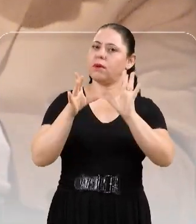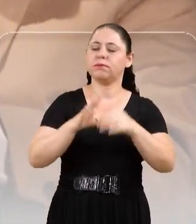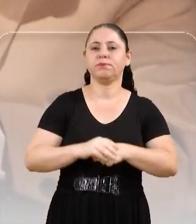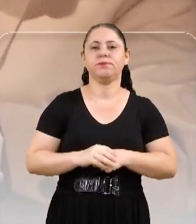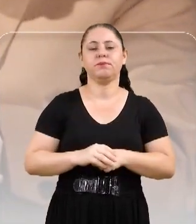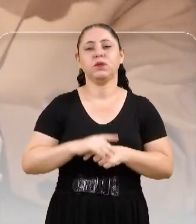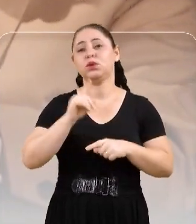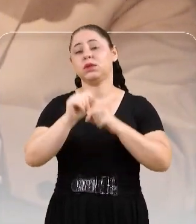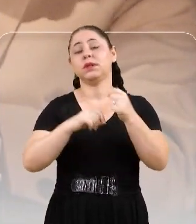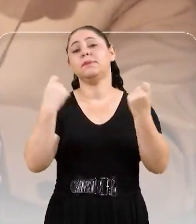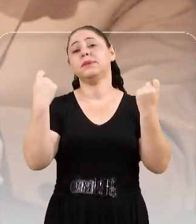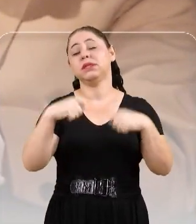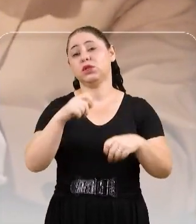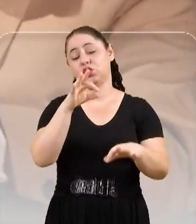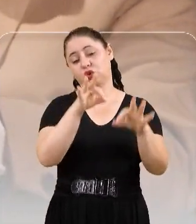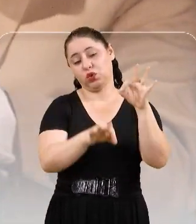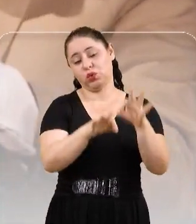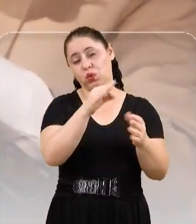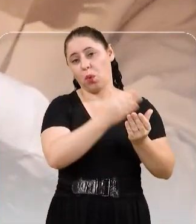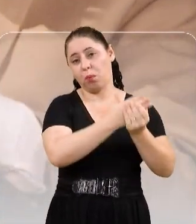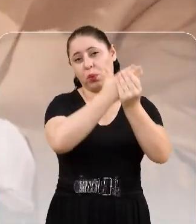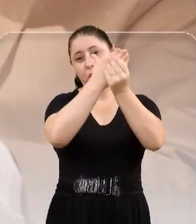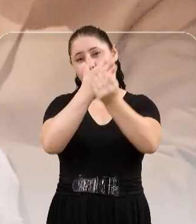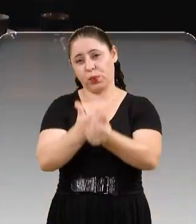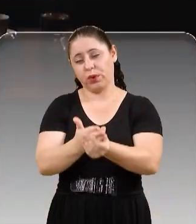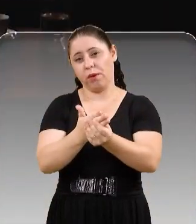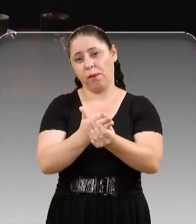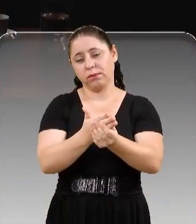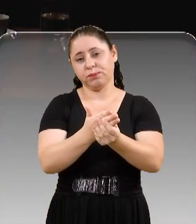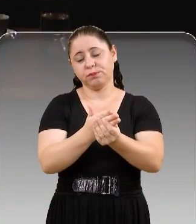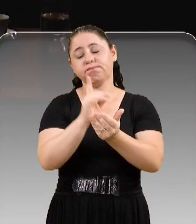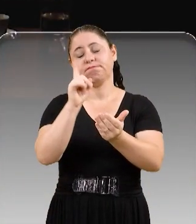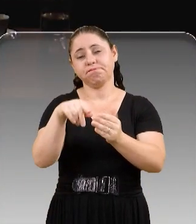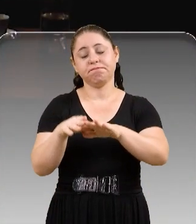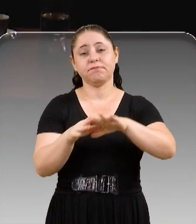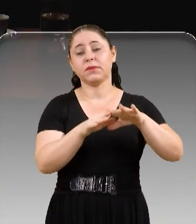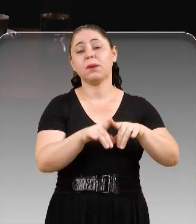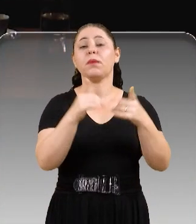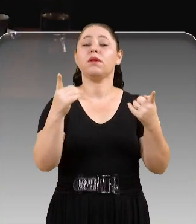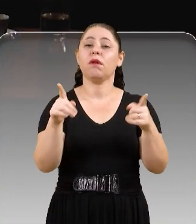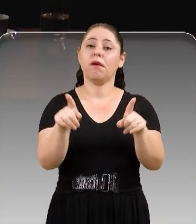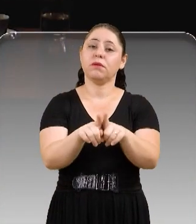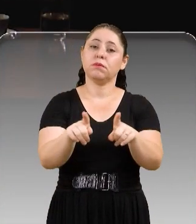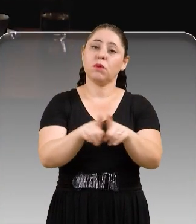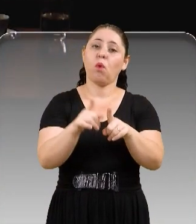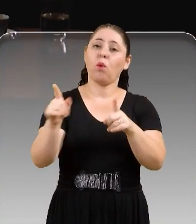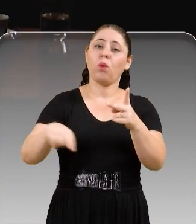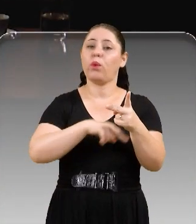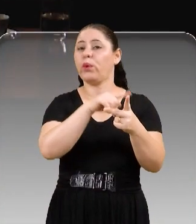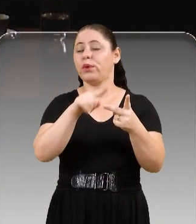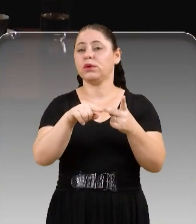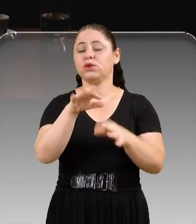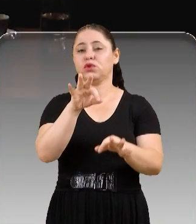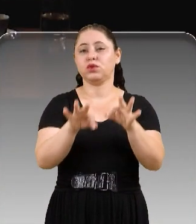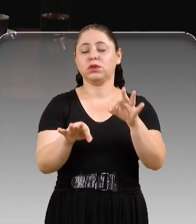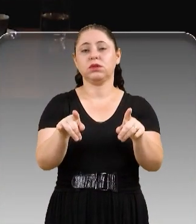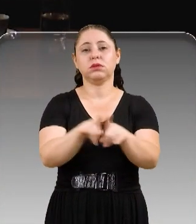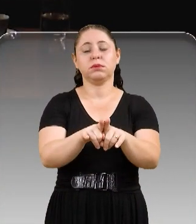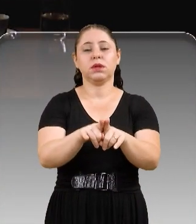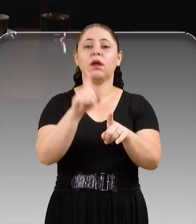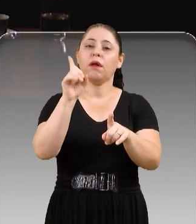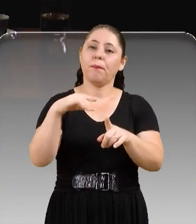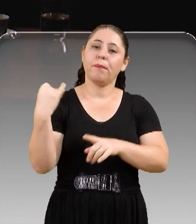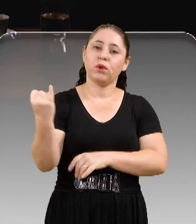questão da judicialização. Mas esse outro acesso ao judiciário também é importante, isso fez